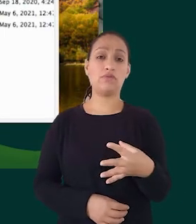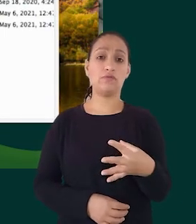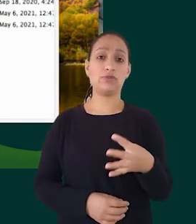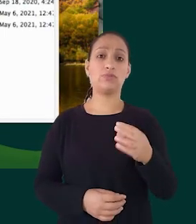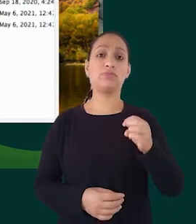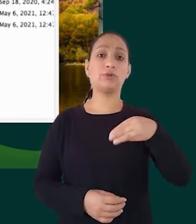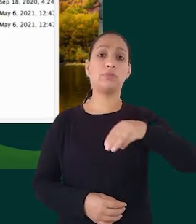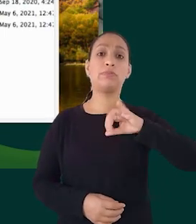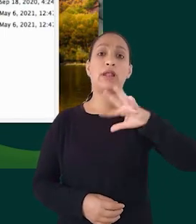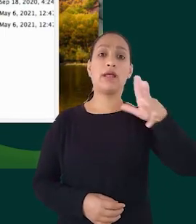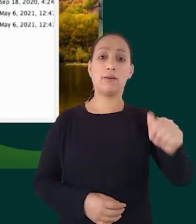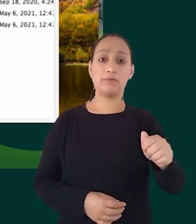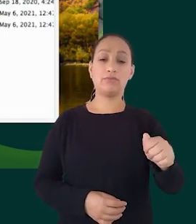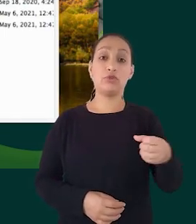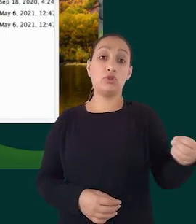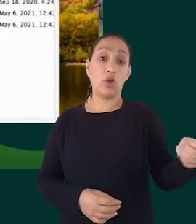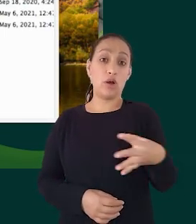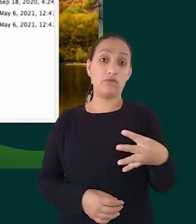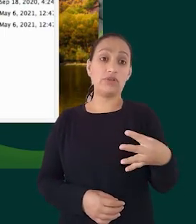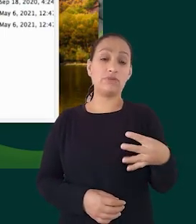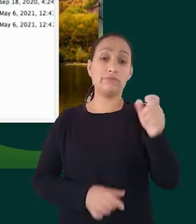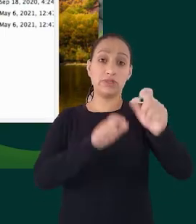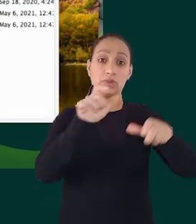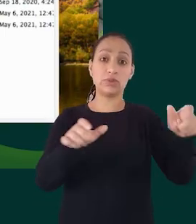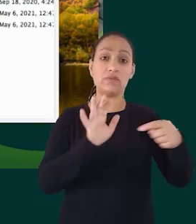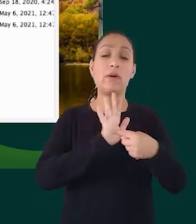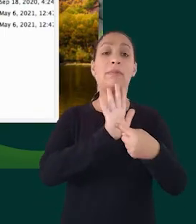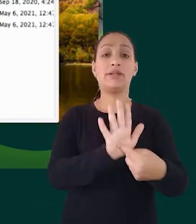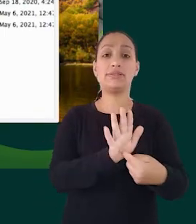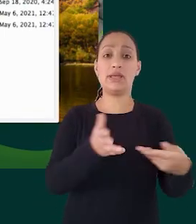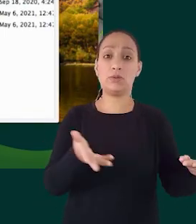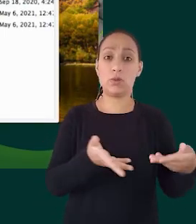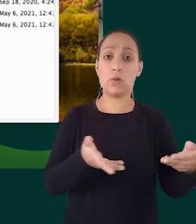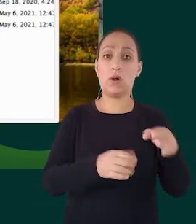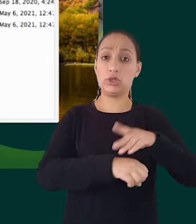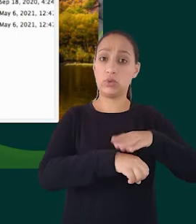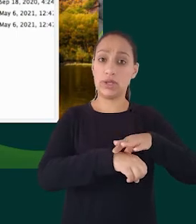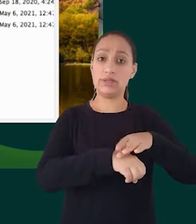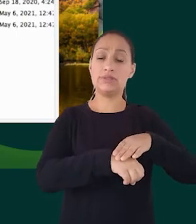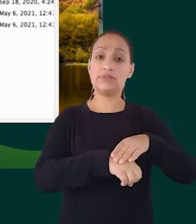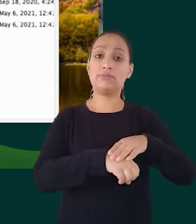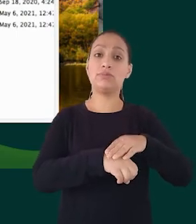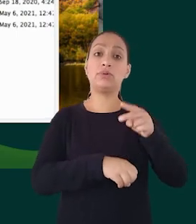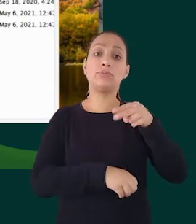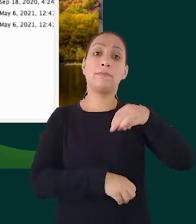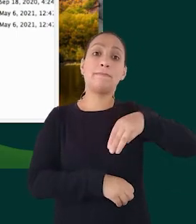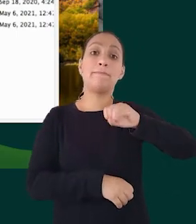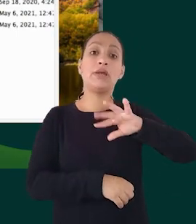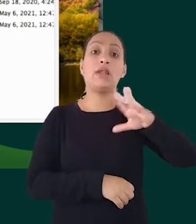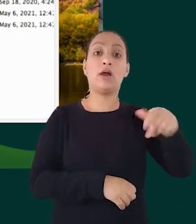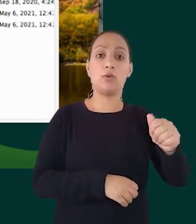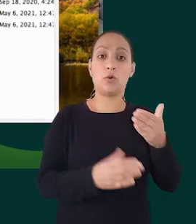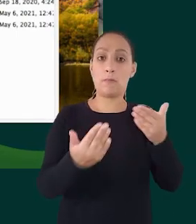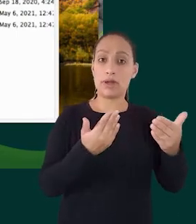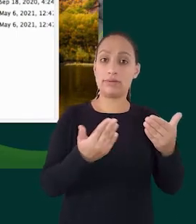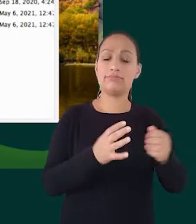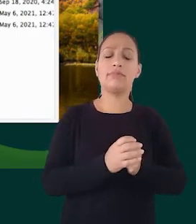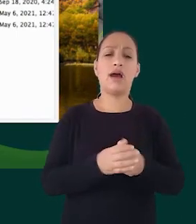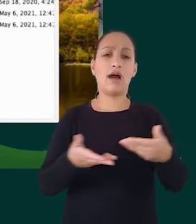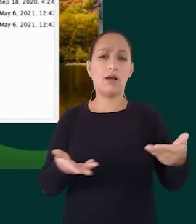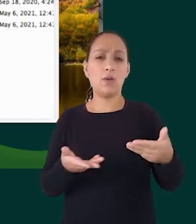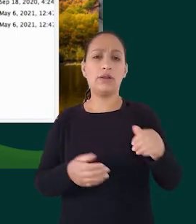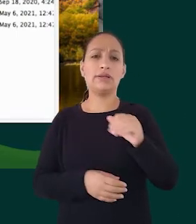milhão. Então, os novos casos que vão surgindo diariamente por milhão. Então, estou pegando só esses atributos aqui, estou fazendo algumas